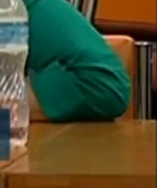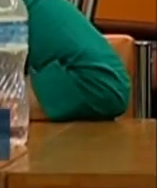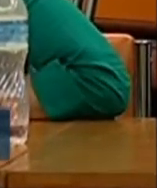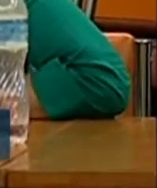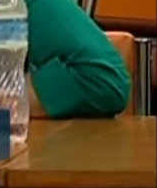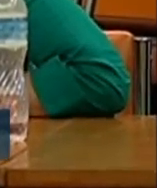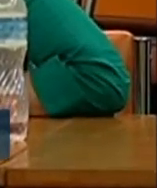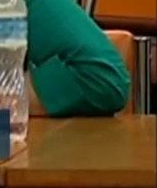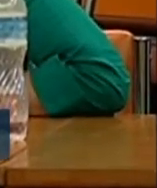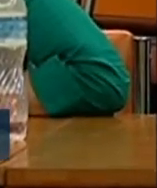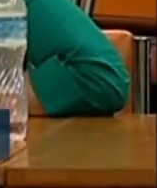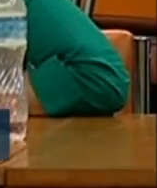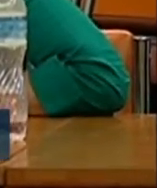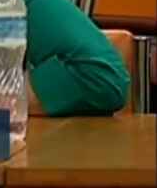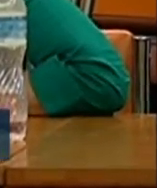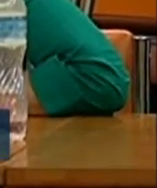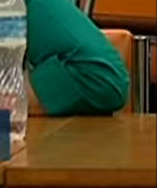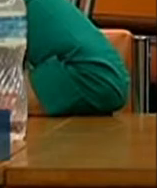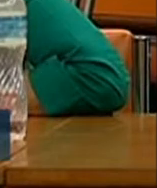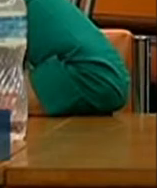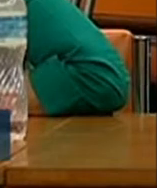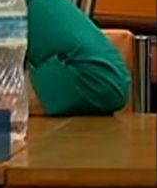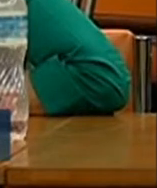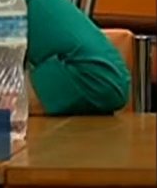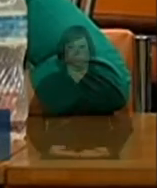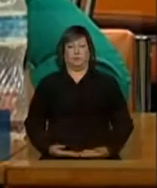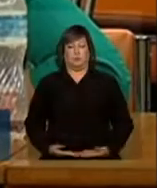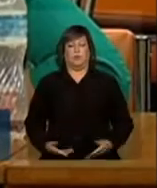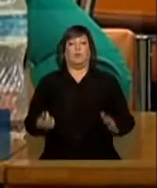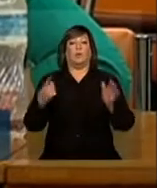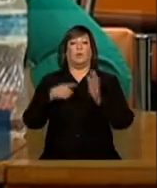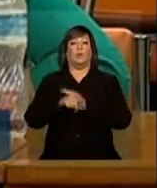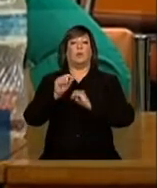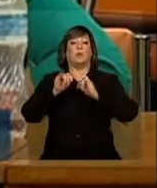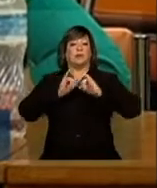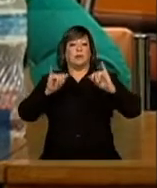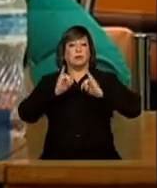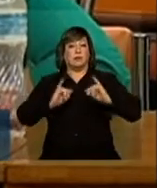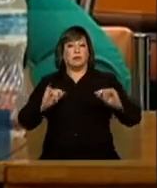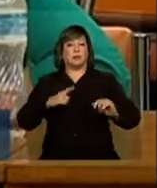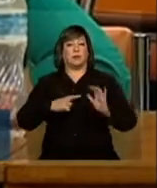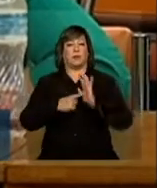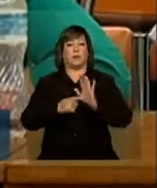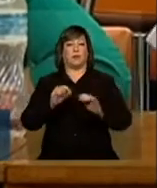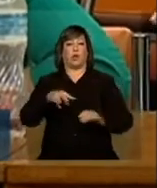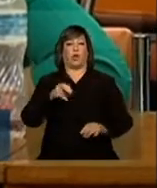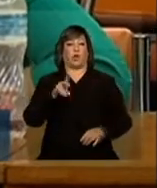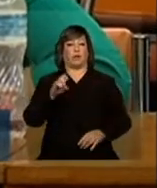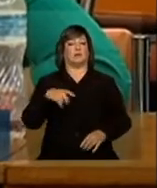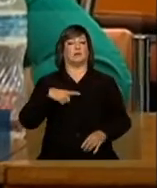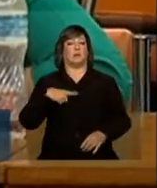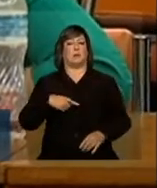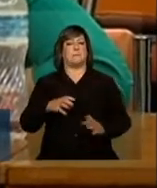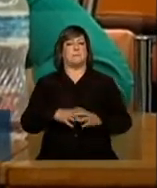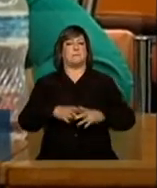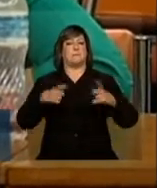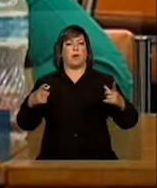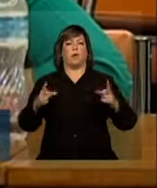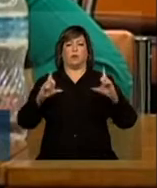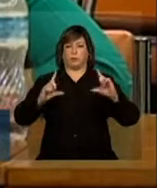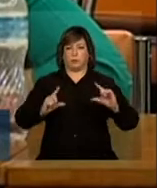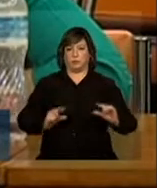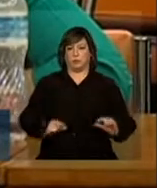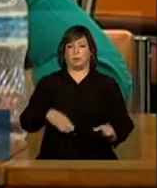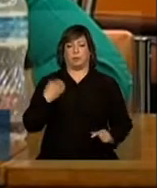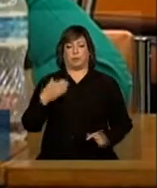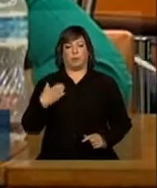secretário. Os dados mostram que a região Nordeste foi a que teve a maior queda da mortalidade, mas, historicamente, sempre foi a